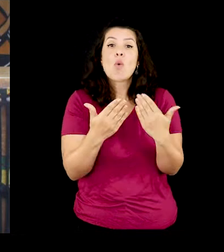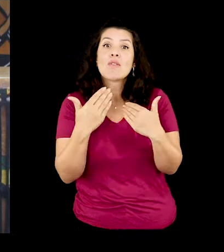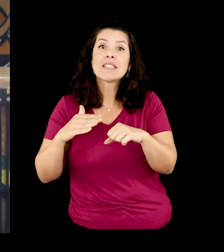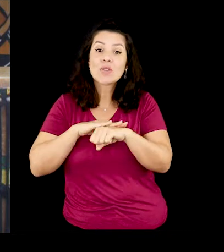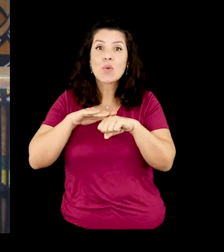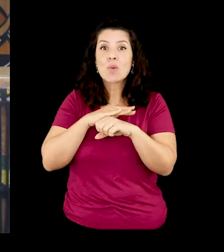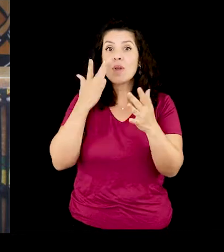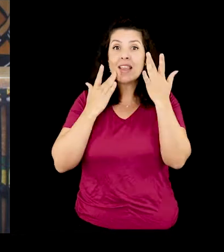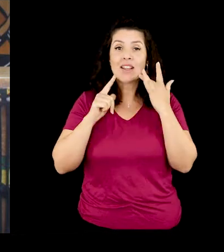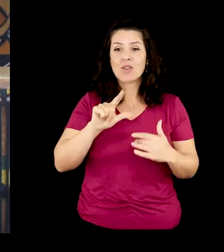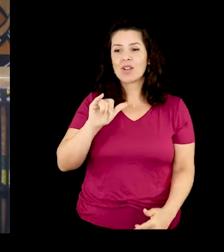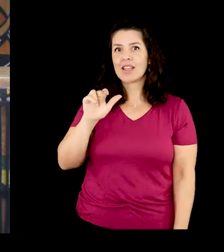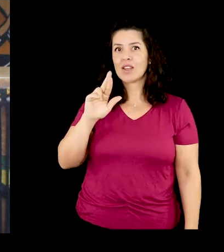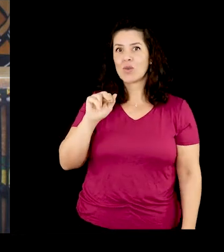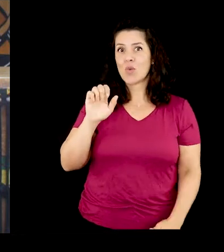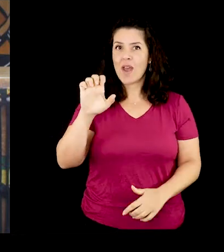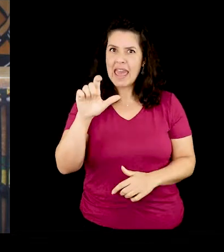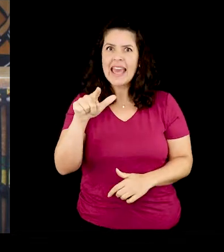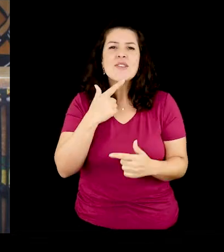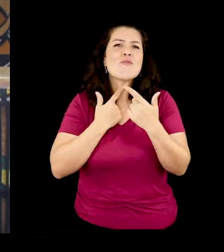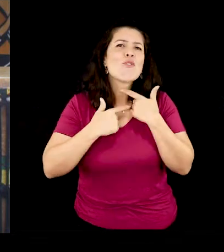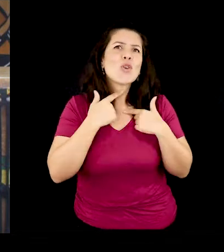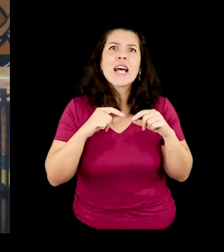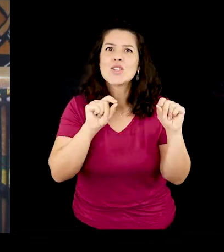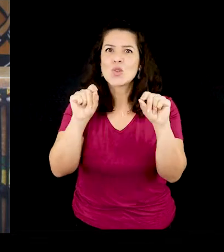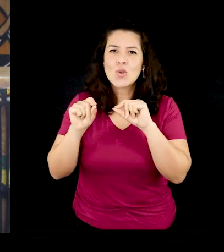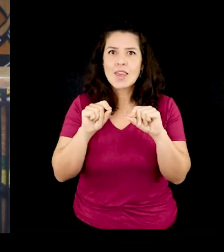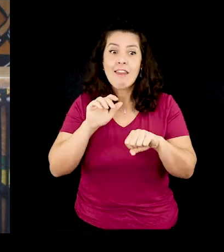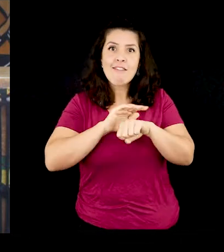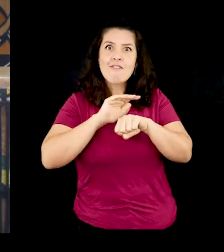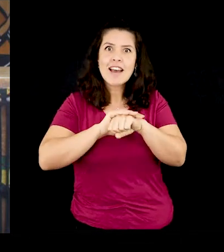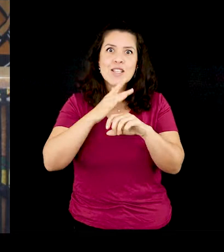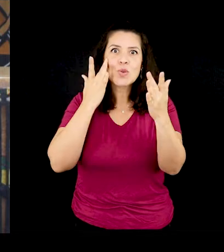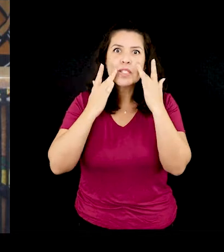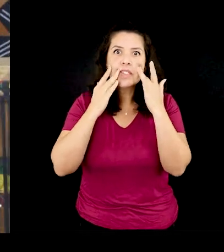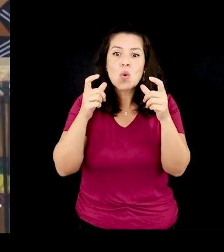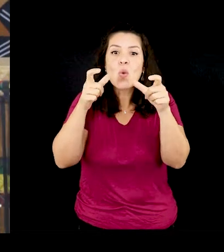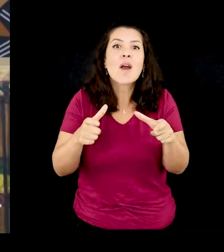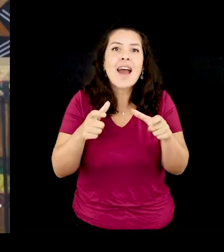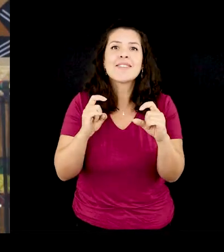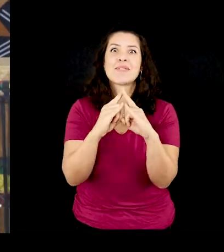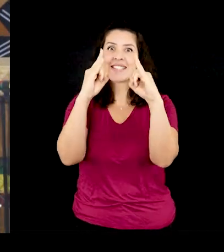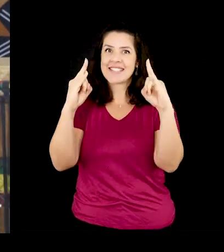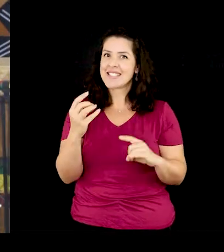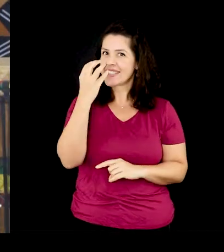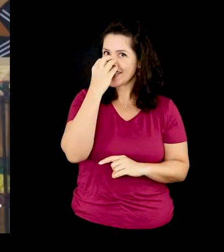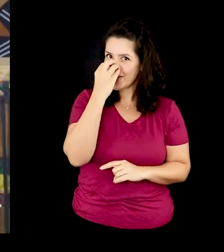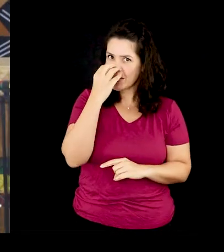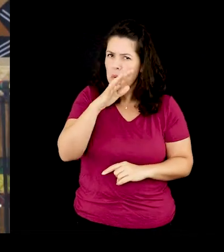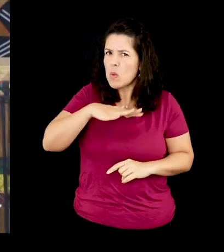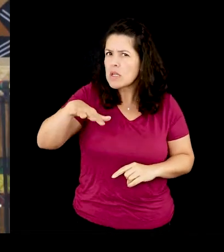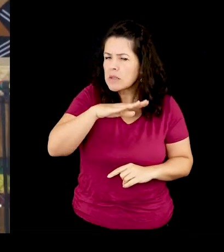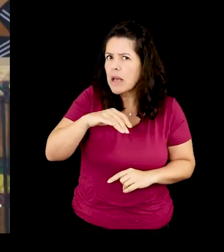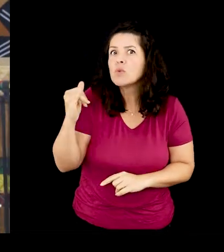de Teatro, que eles estão com uma vontade danada de fazer um espetáculo dentro do circo. O circo é um espaço muito